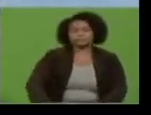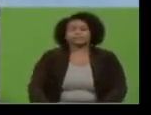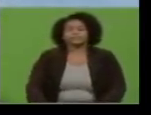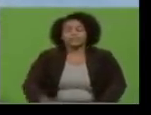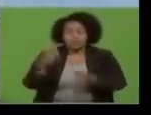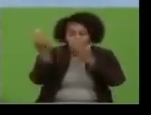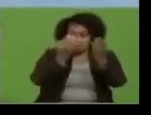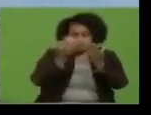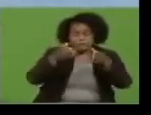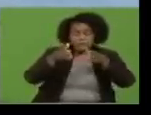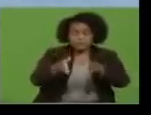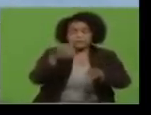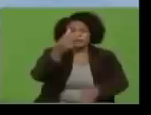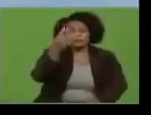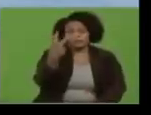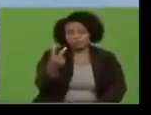12ª classe.